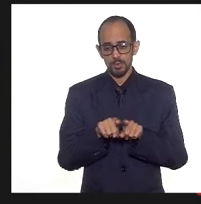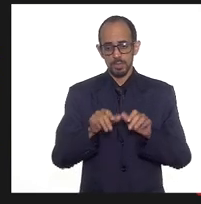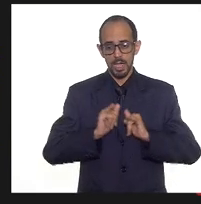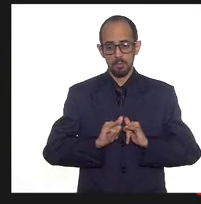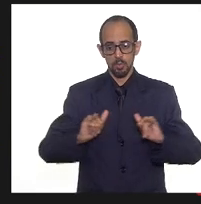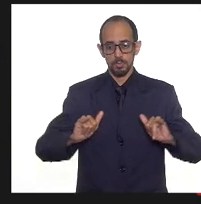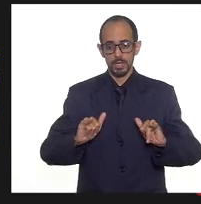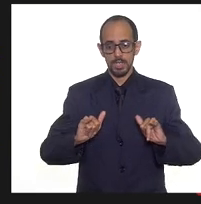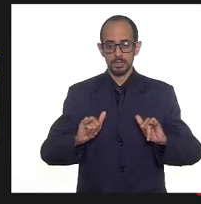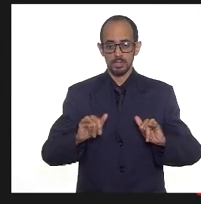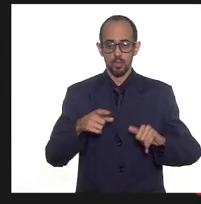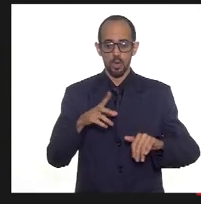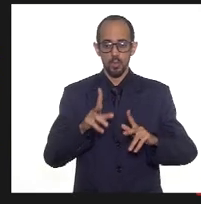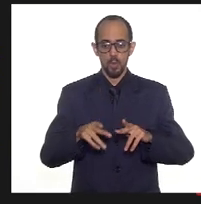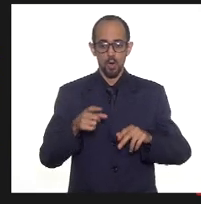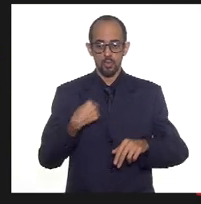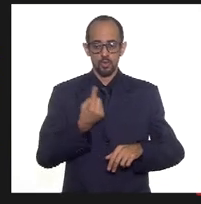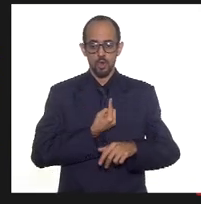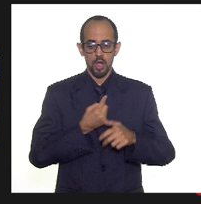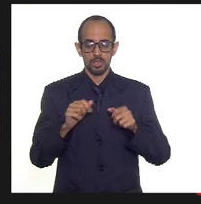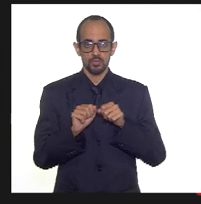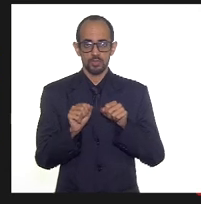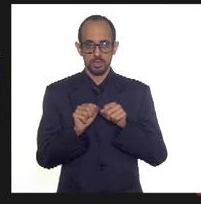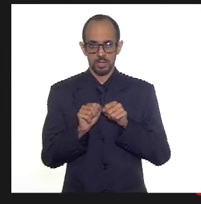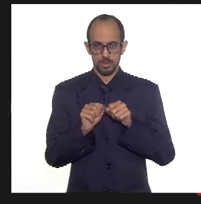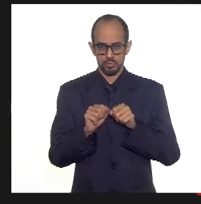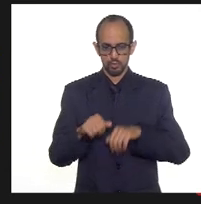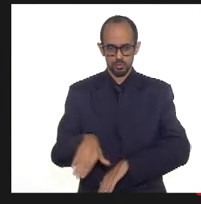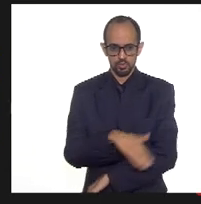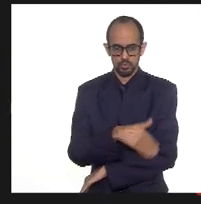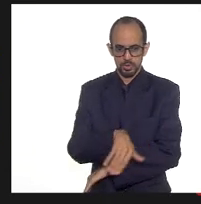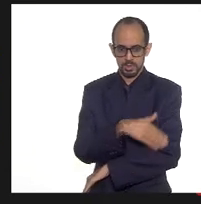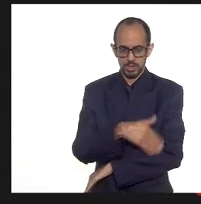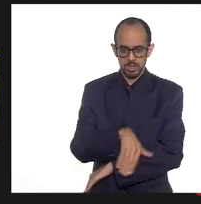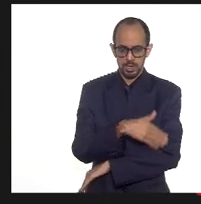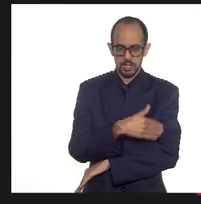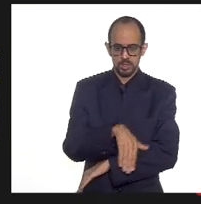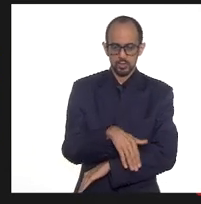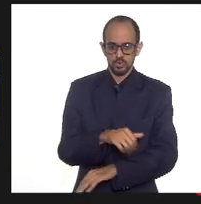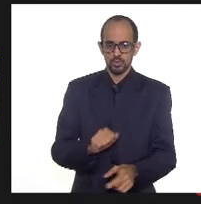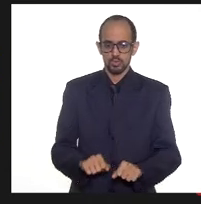fizemos, né, dos endereços